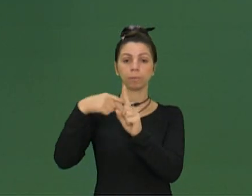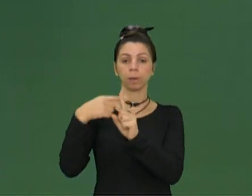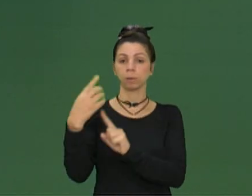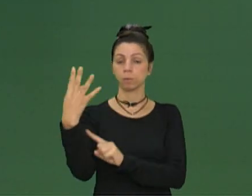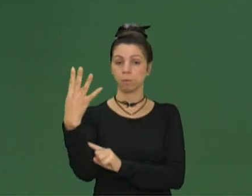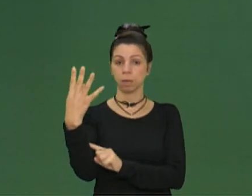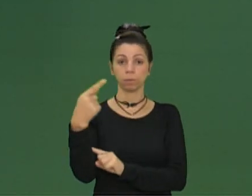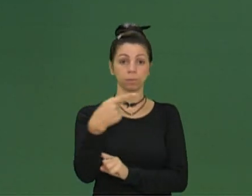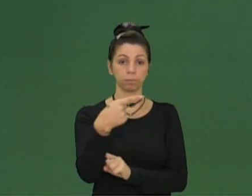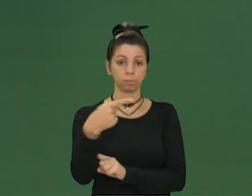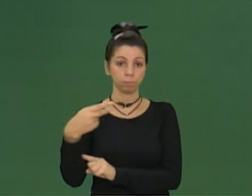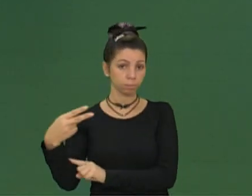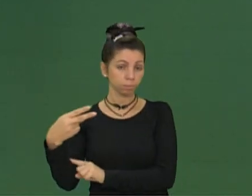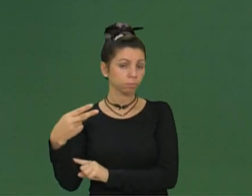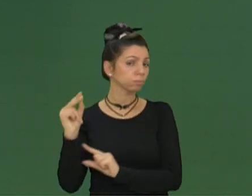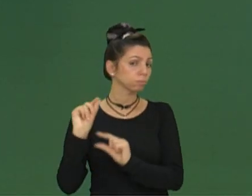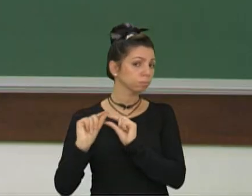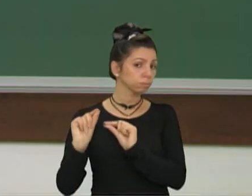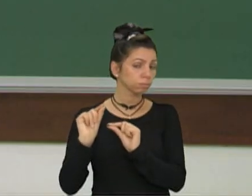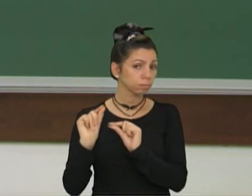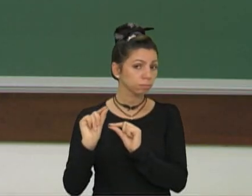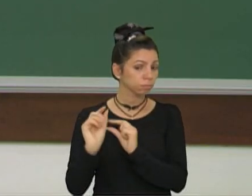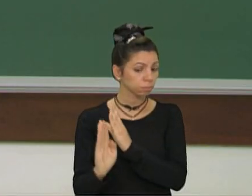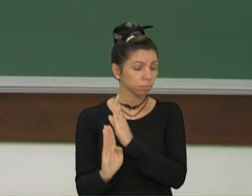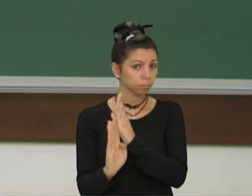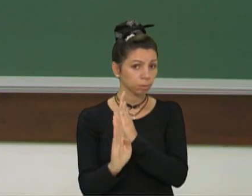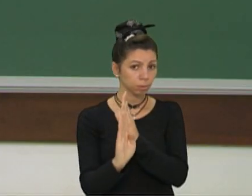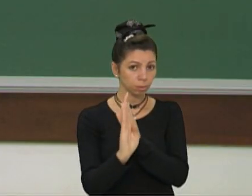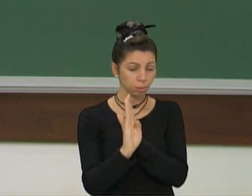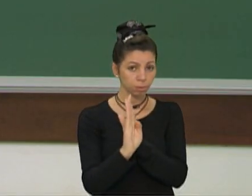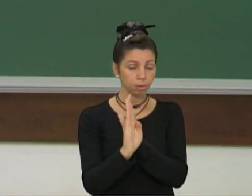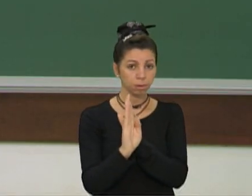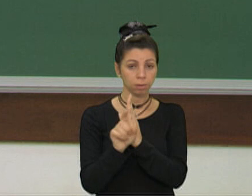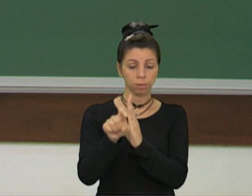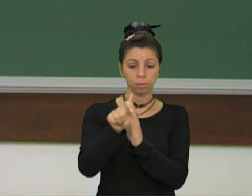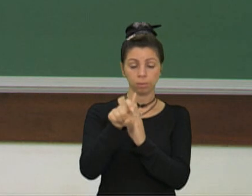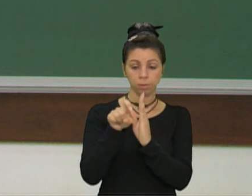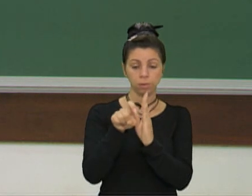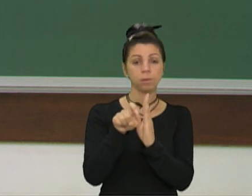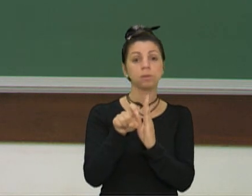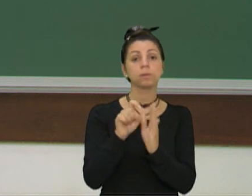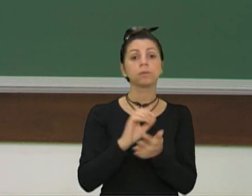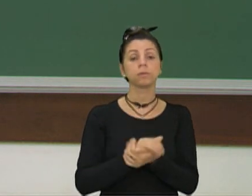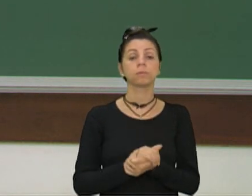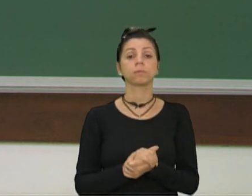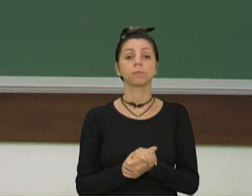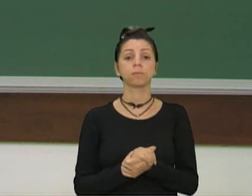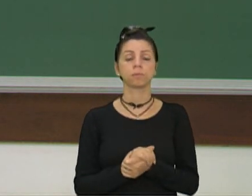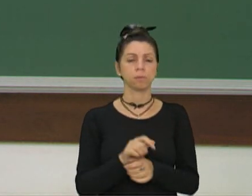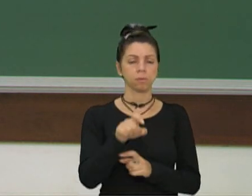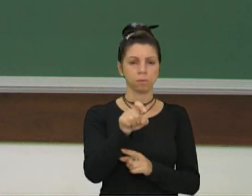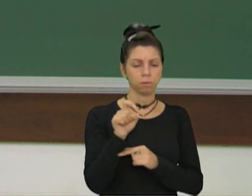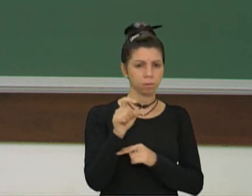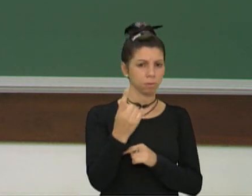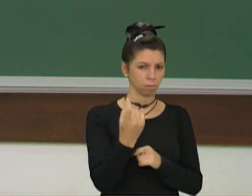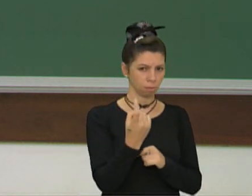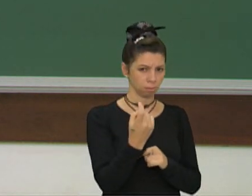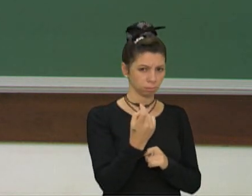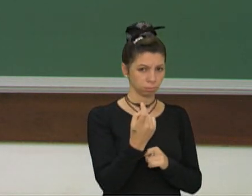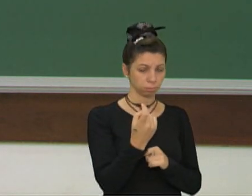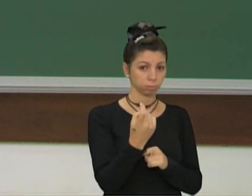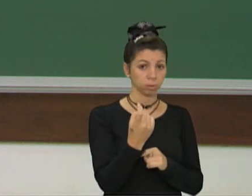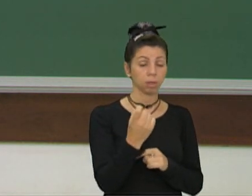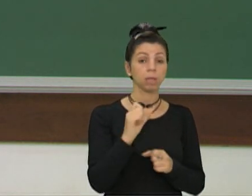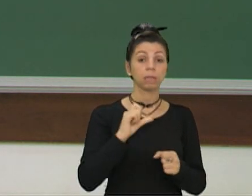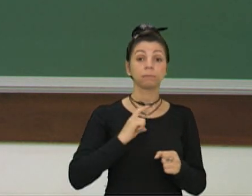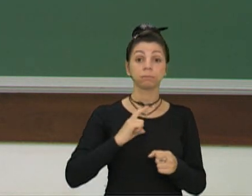ao quadrado igual a 12. Eu encontrei o meu valor do x? O meu x já está sozinho? Não, ele tem